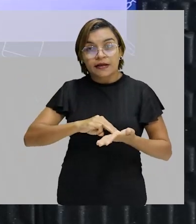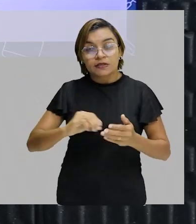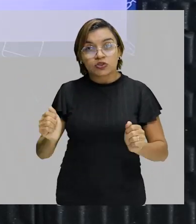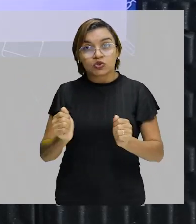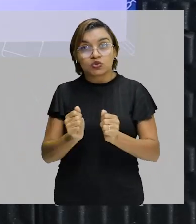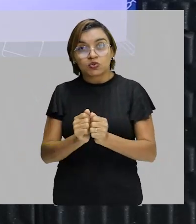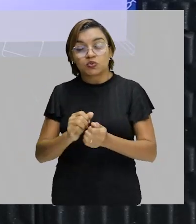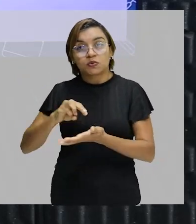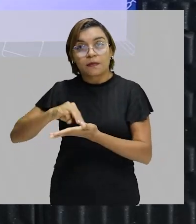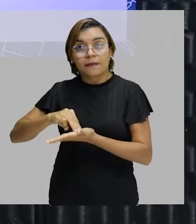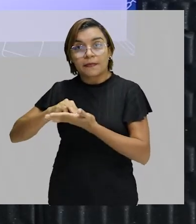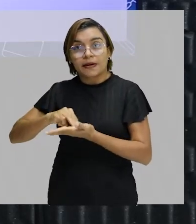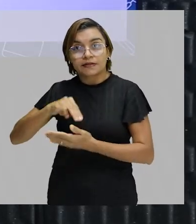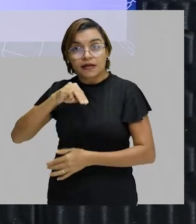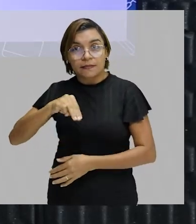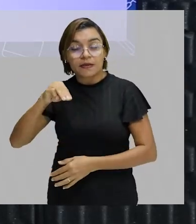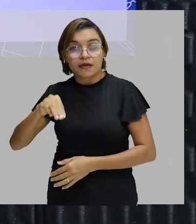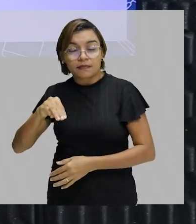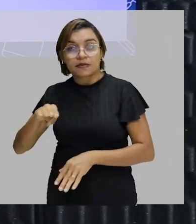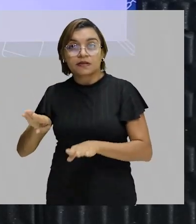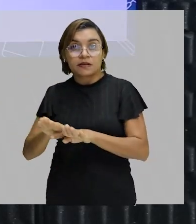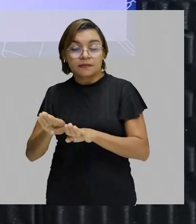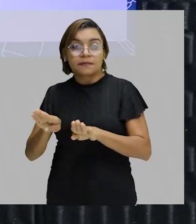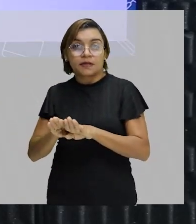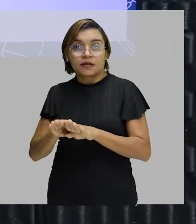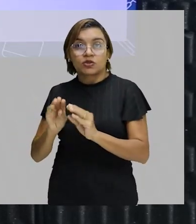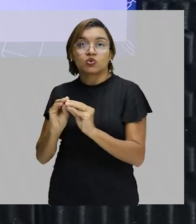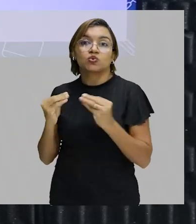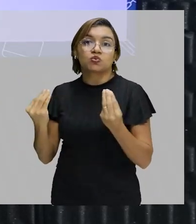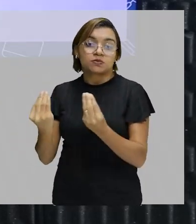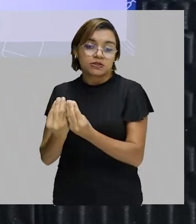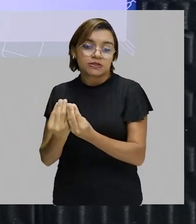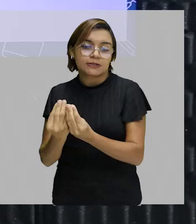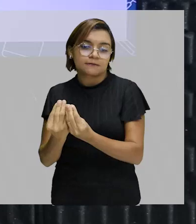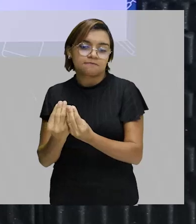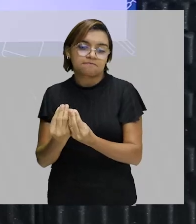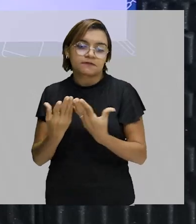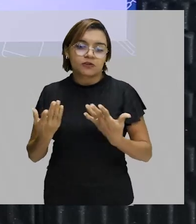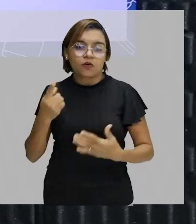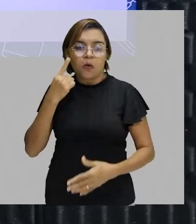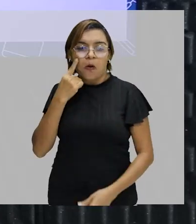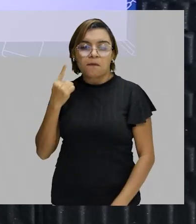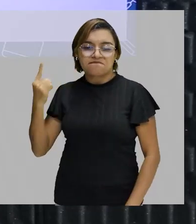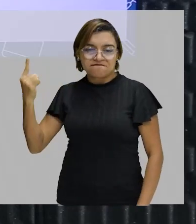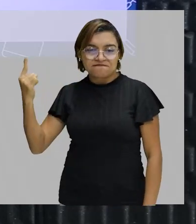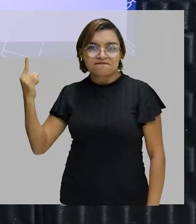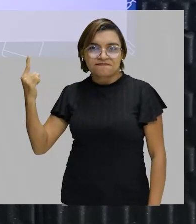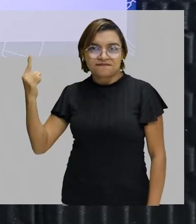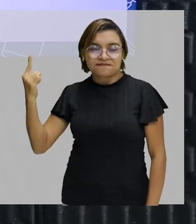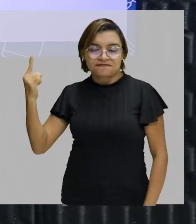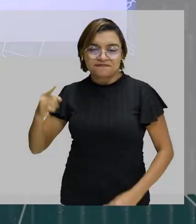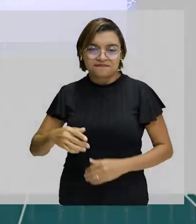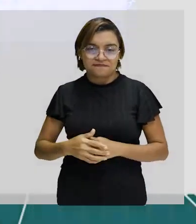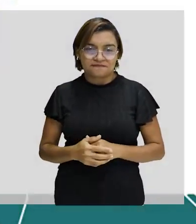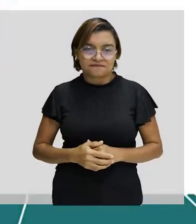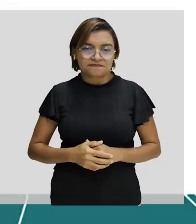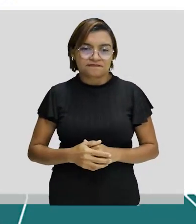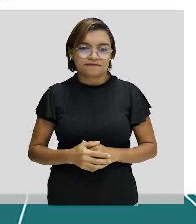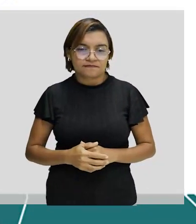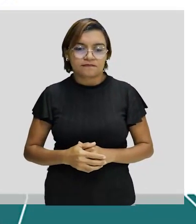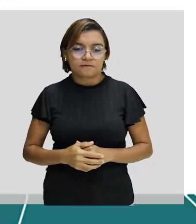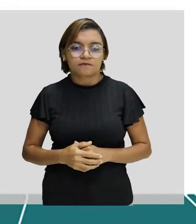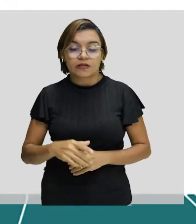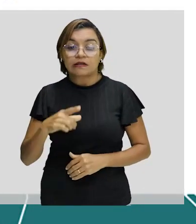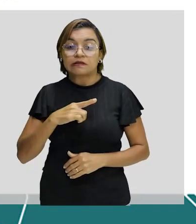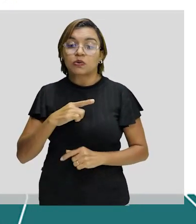e a massa molecular da substância. Ficando assim, turminha. Olha só. Eu sei que